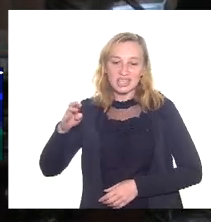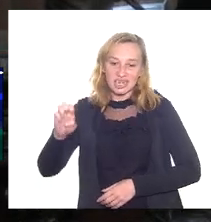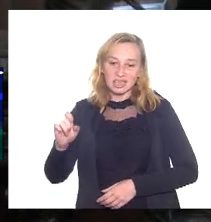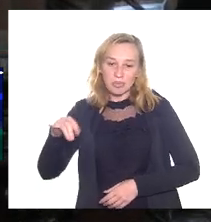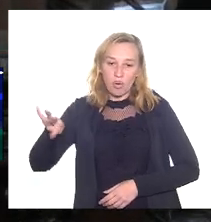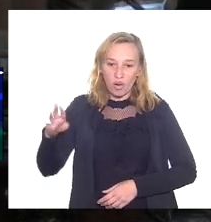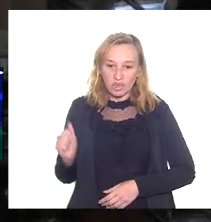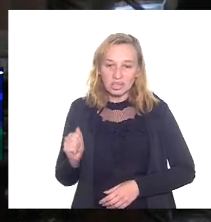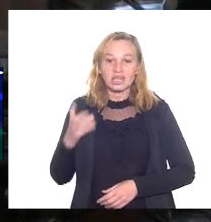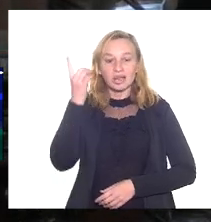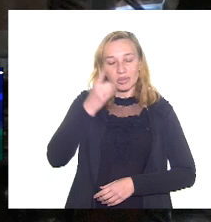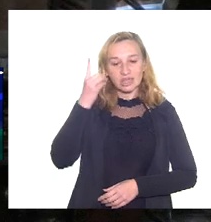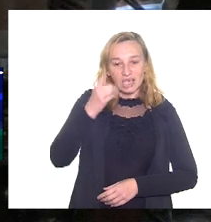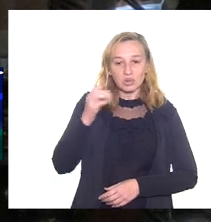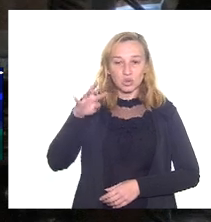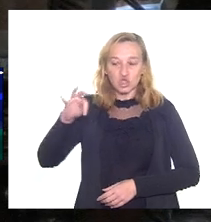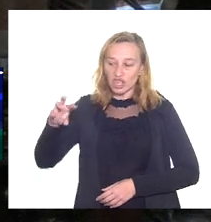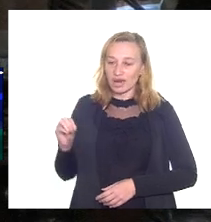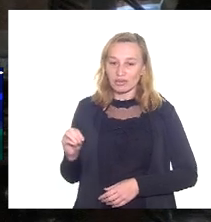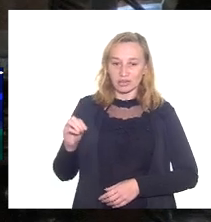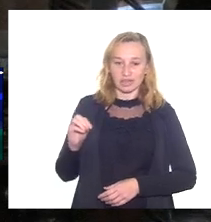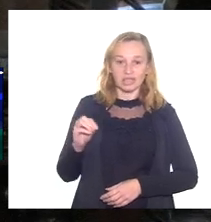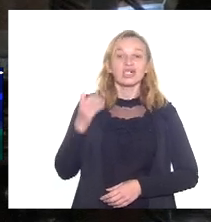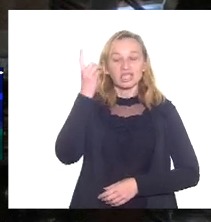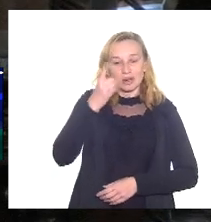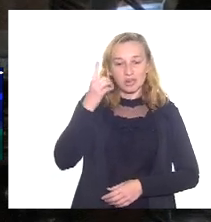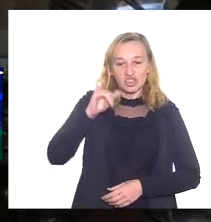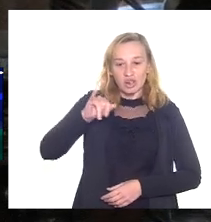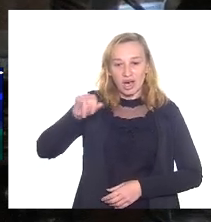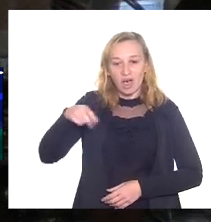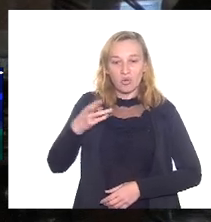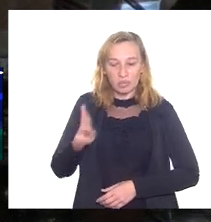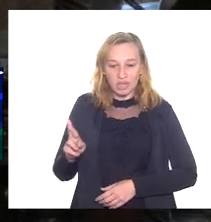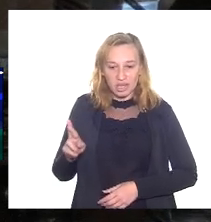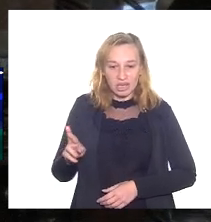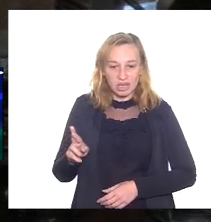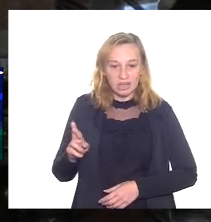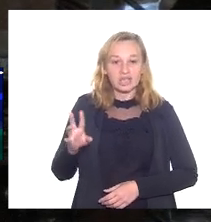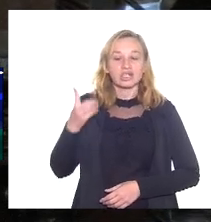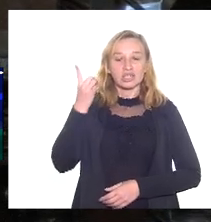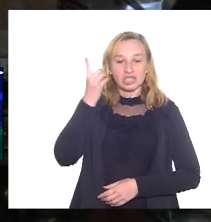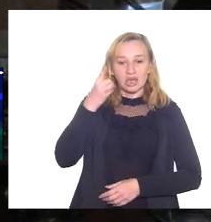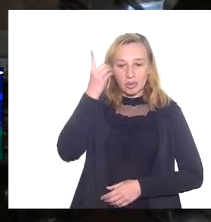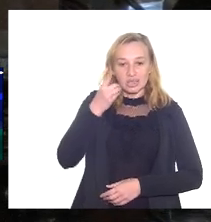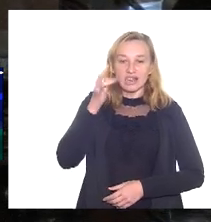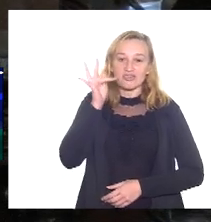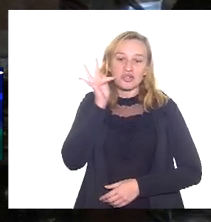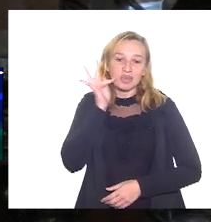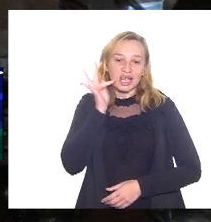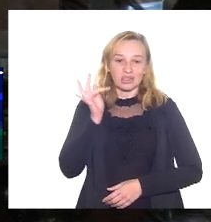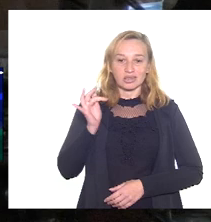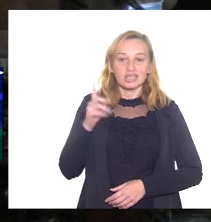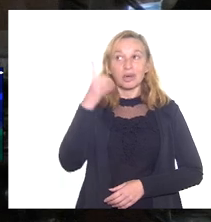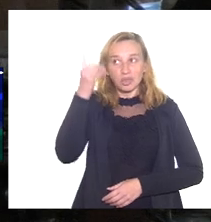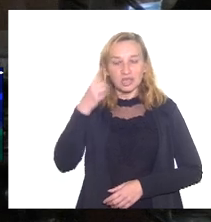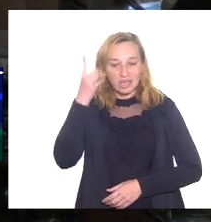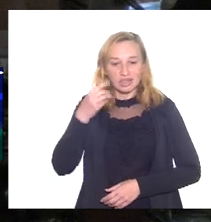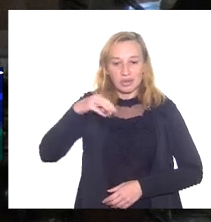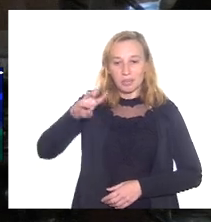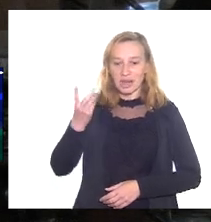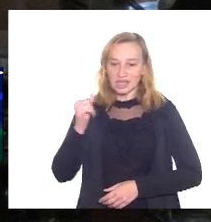Deputada Franciane Mota. Deputado Gustavo Schmidt. Deputado Jalmir Júnior. Deputado Jorge Felipe Neto.